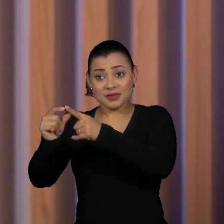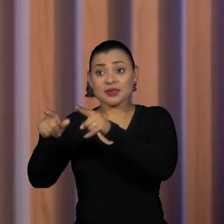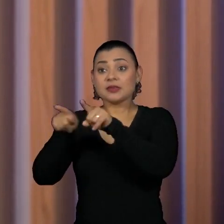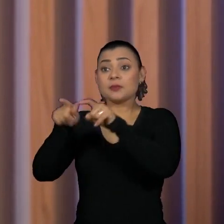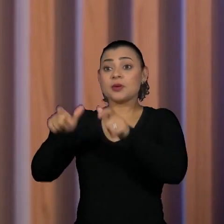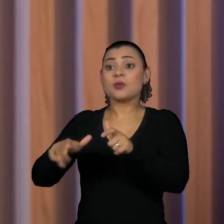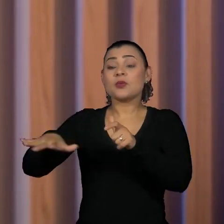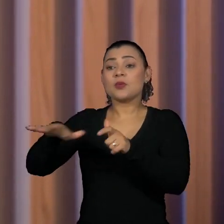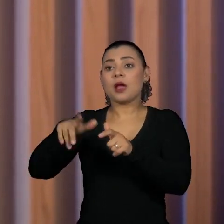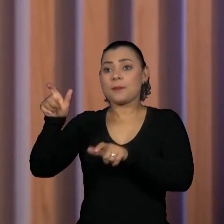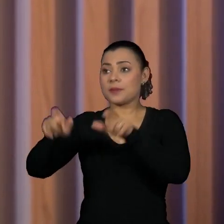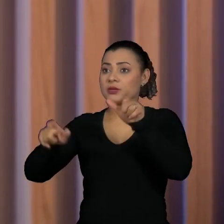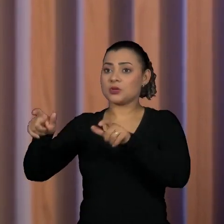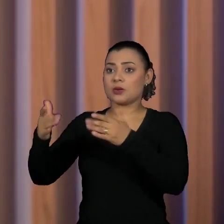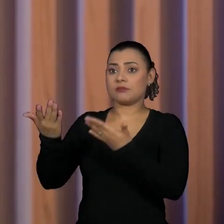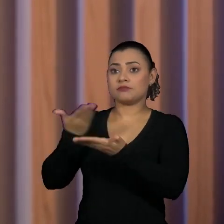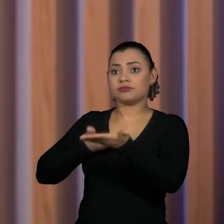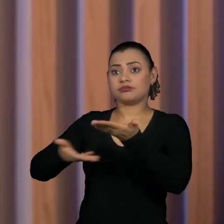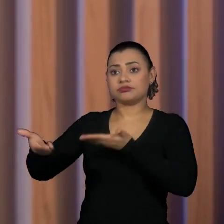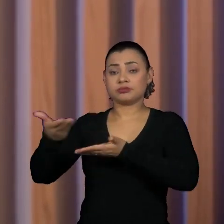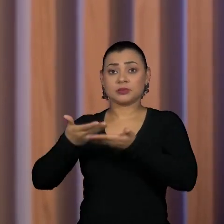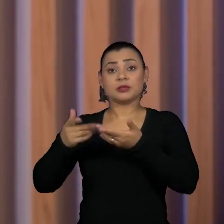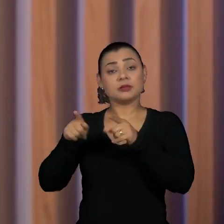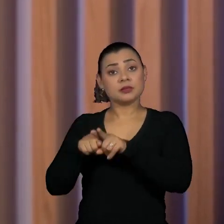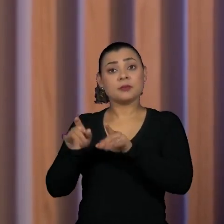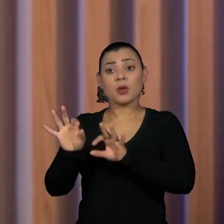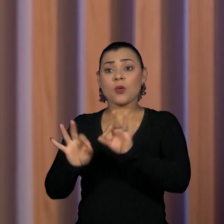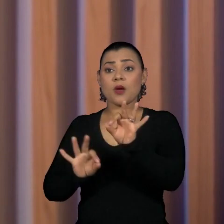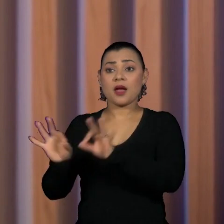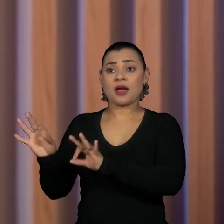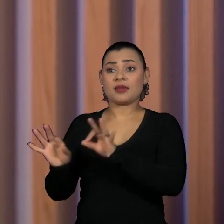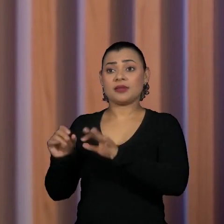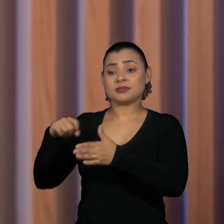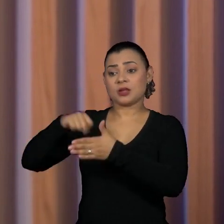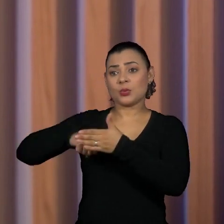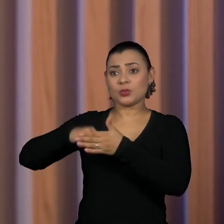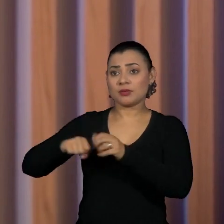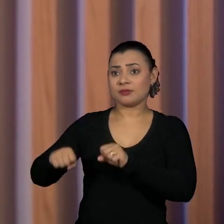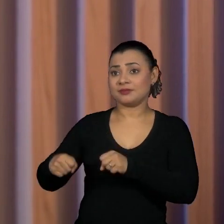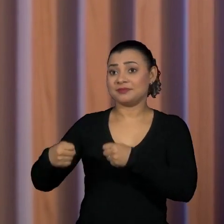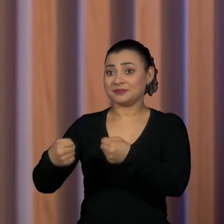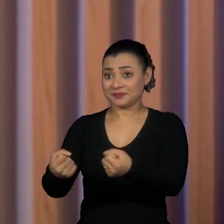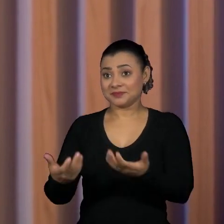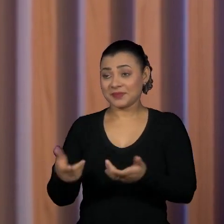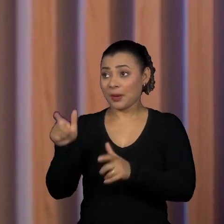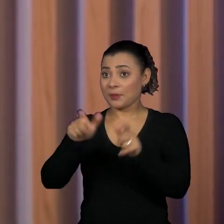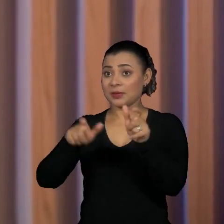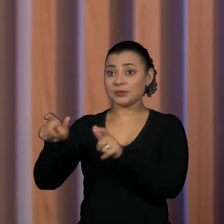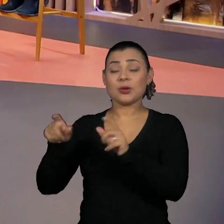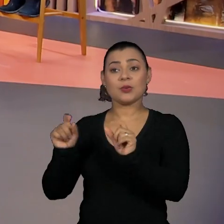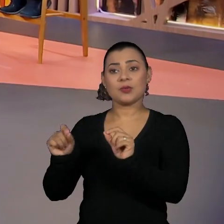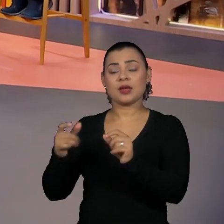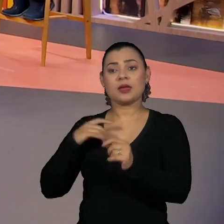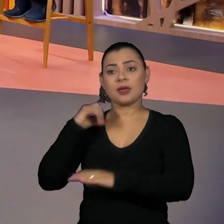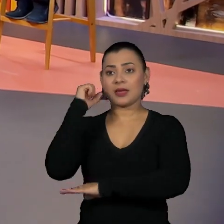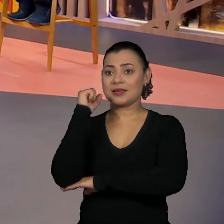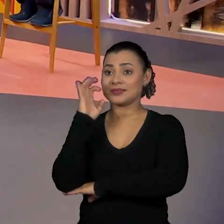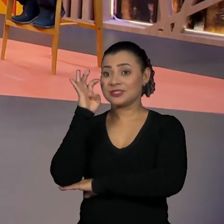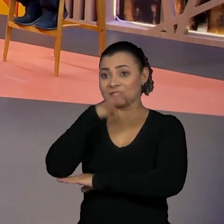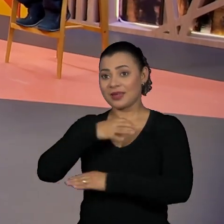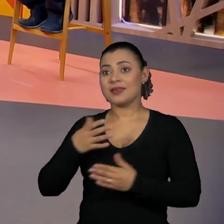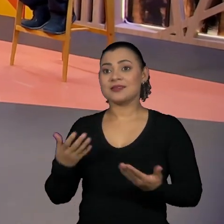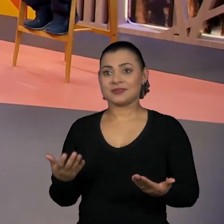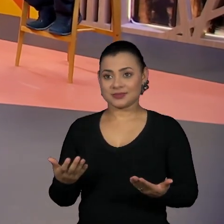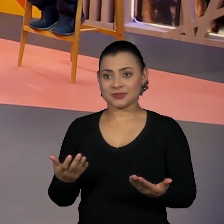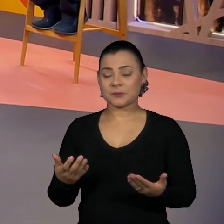lugar onde as pessoas trocam, é onde as pessoas organizam a luta, onde as pessoas constroem a sua resistência